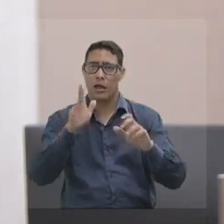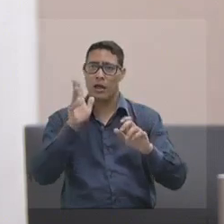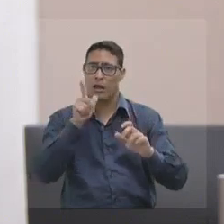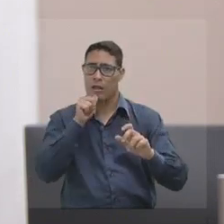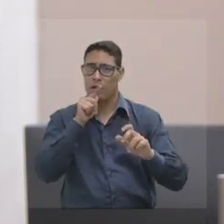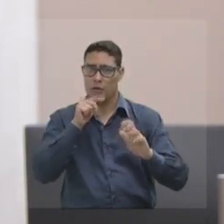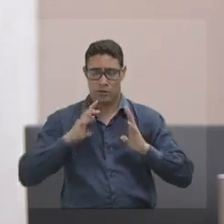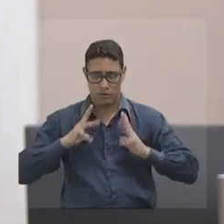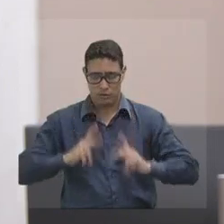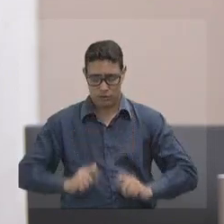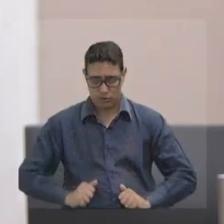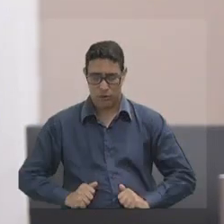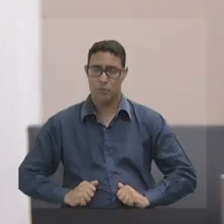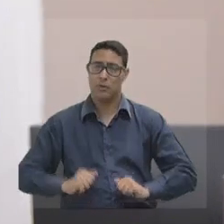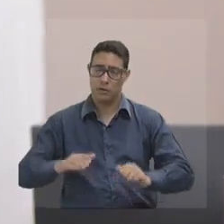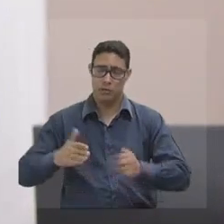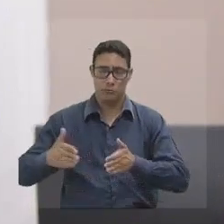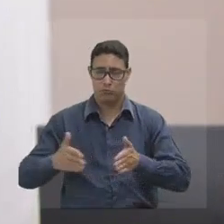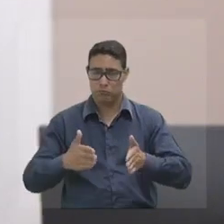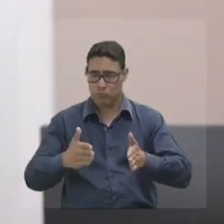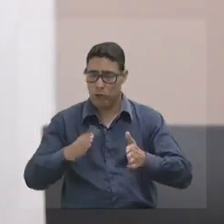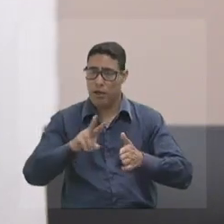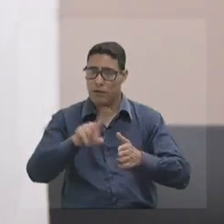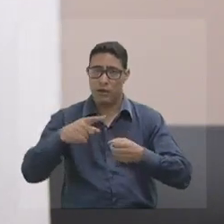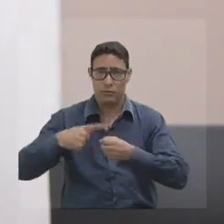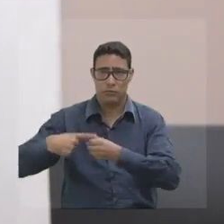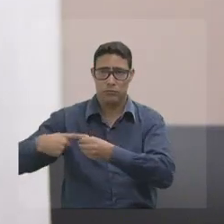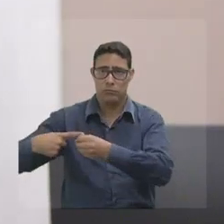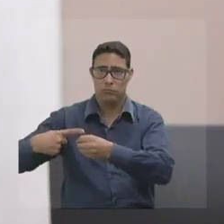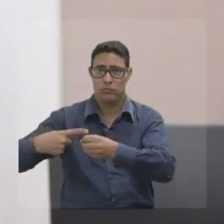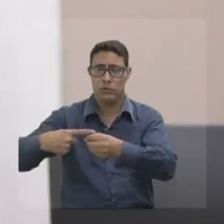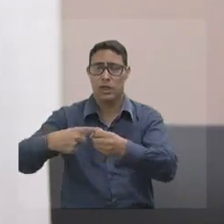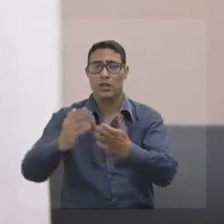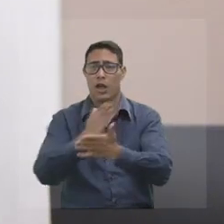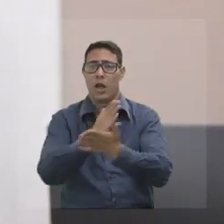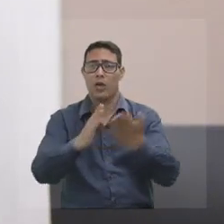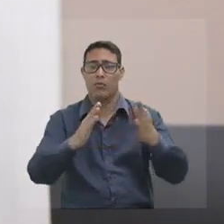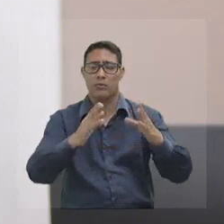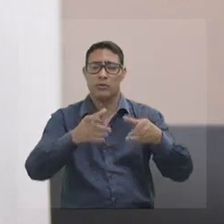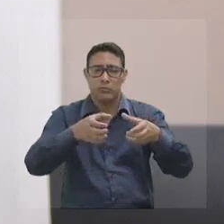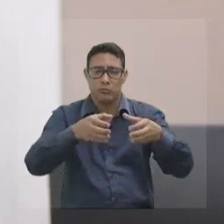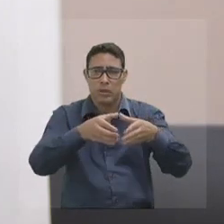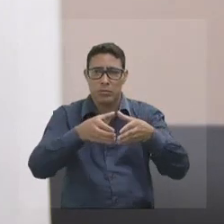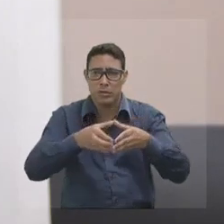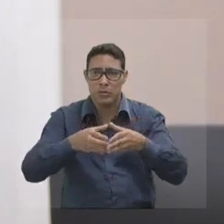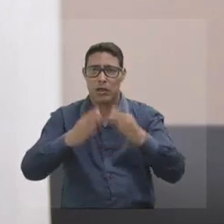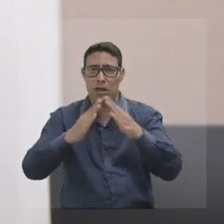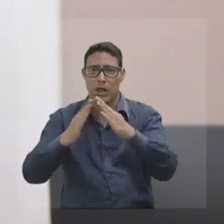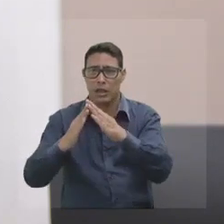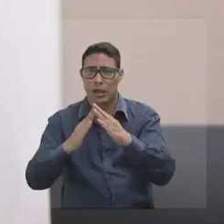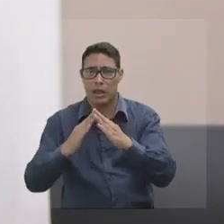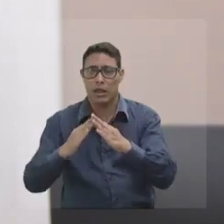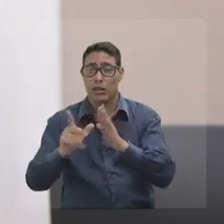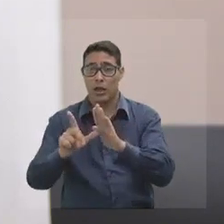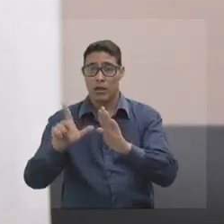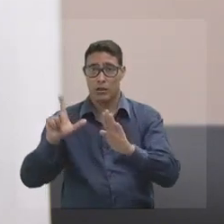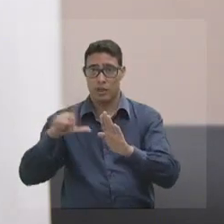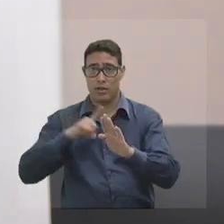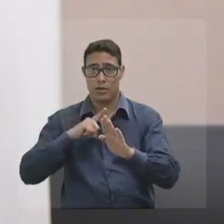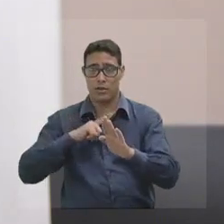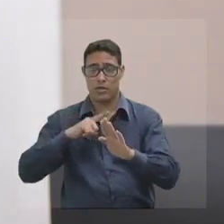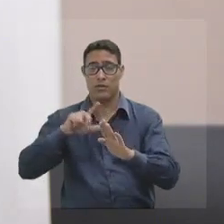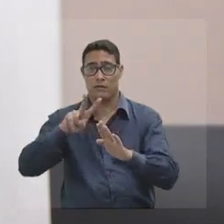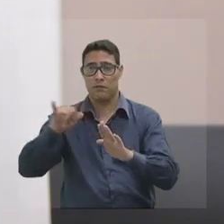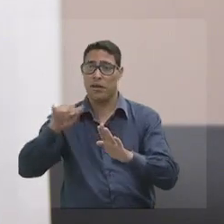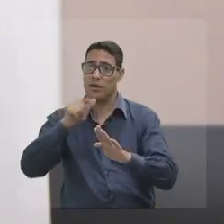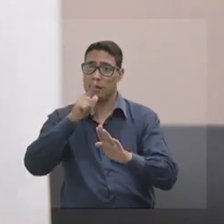essa entrega é feita em municípios em comunidades que é recorrentemente era abastecidas por caminhão